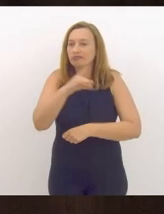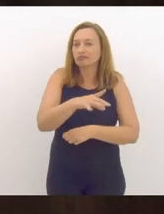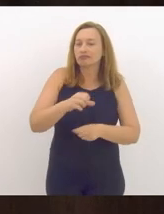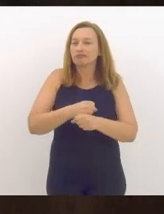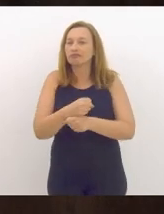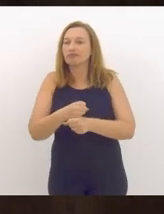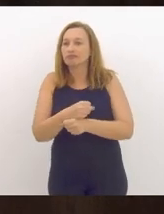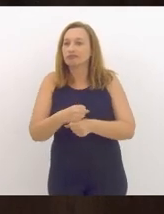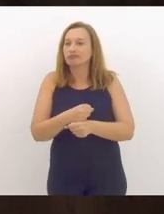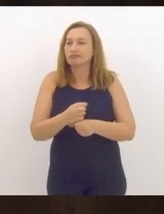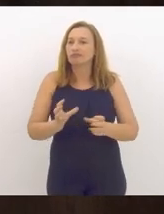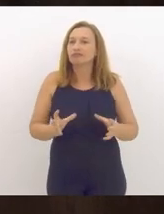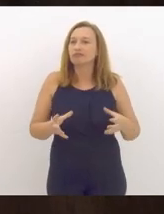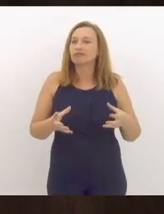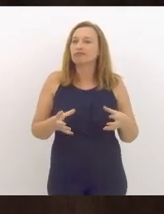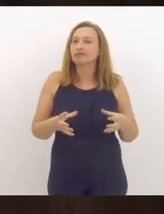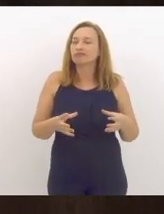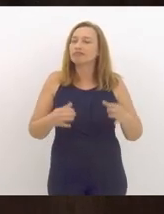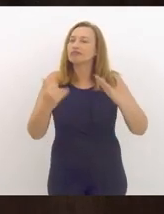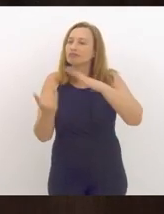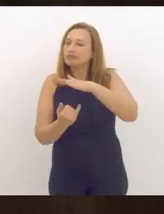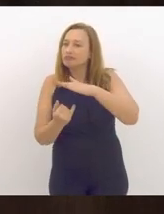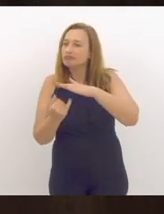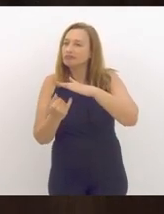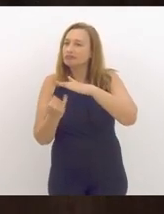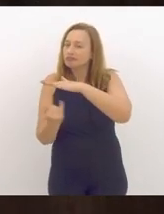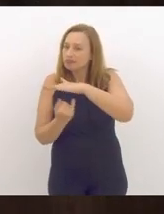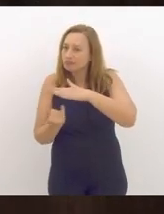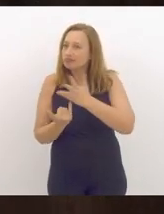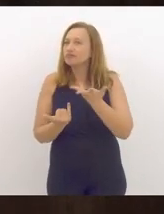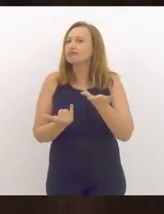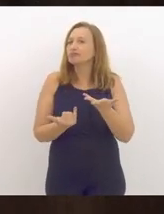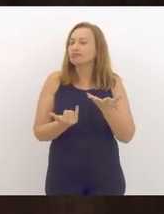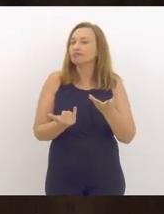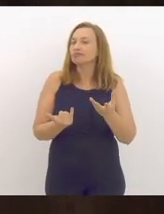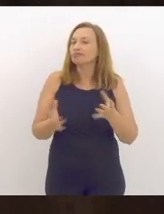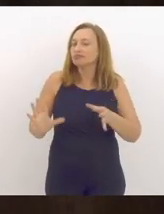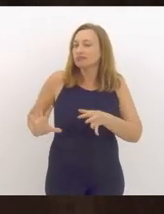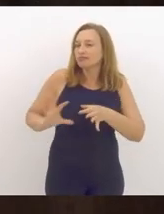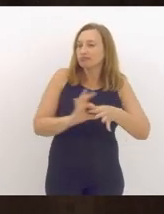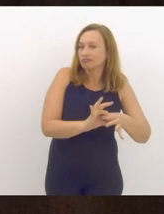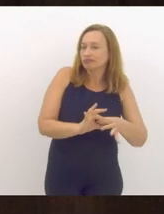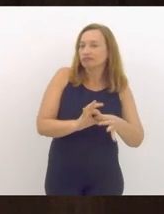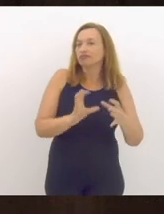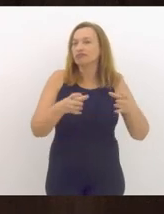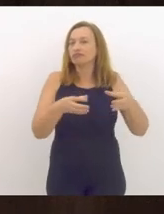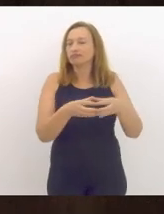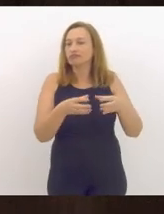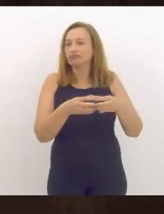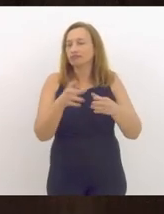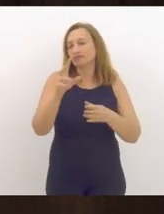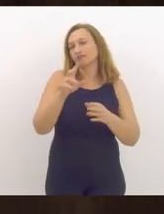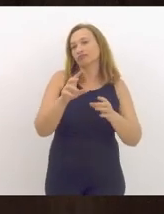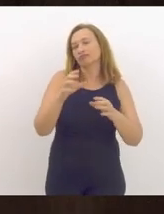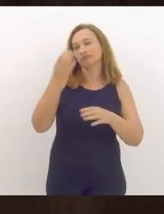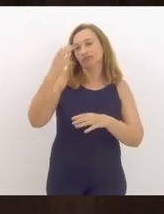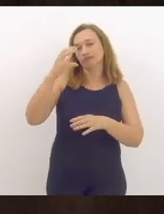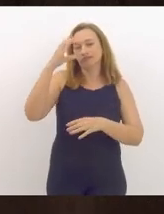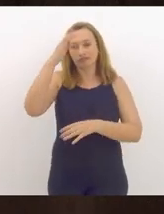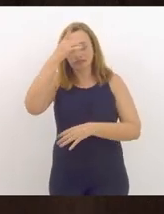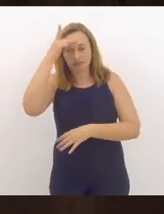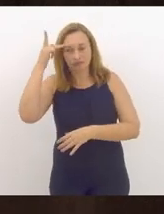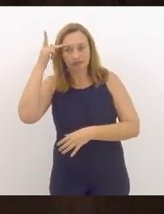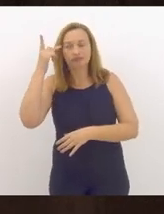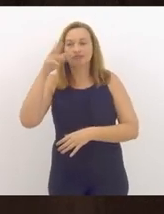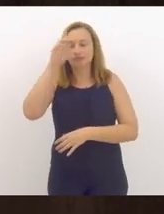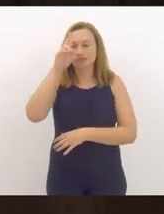cooperação com instituições que integram a comunidade científica do Rio de Janeiro. Não foi apenas a Fiocruz. Isso envolveu a UERJ,